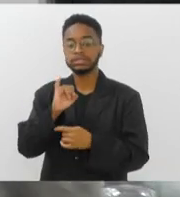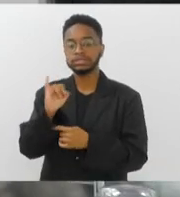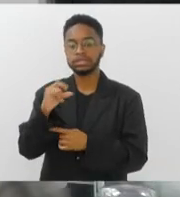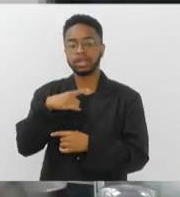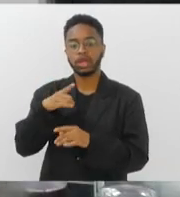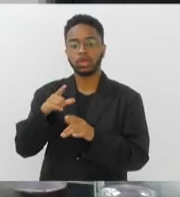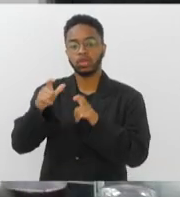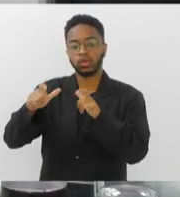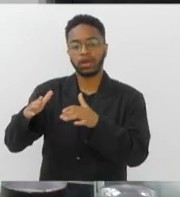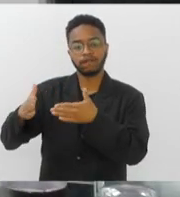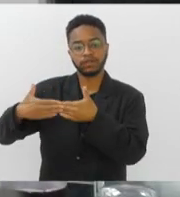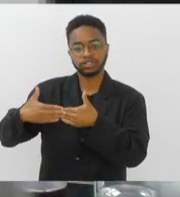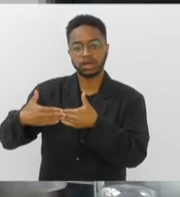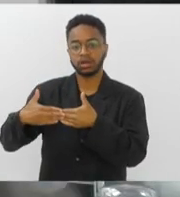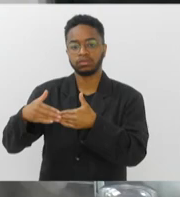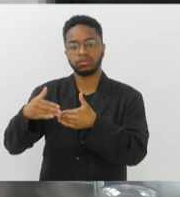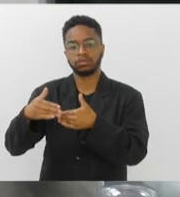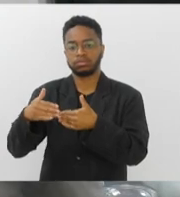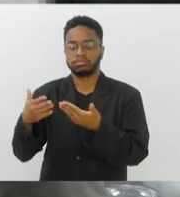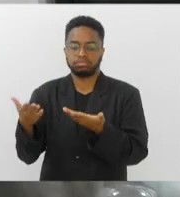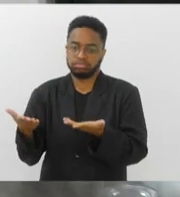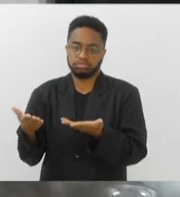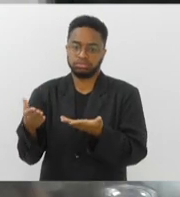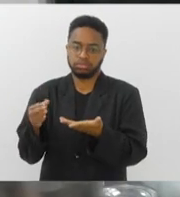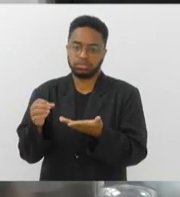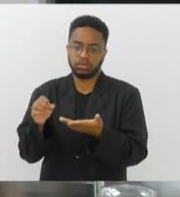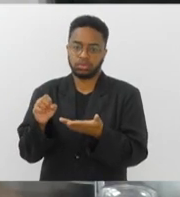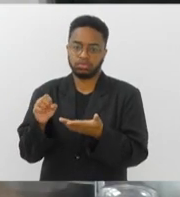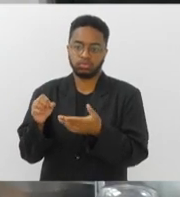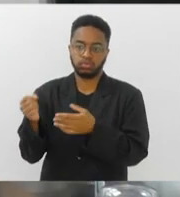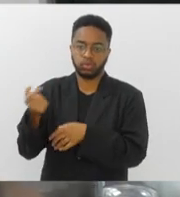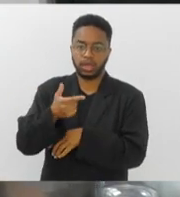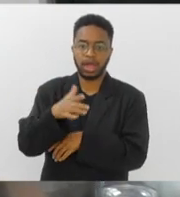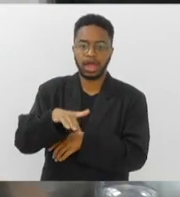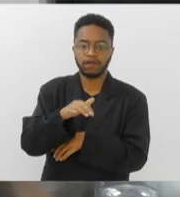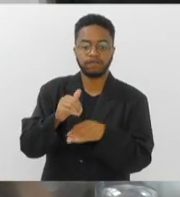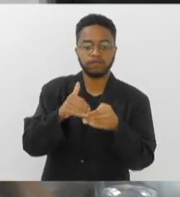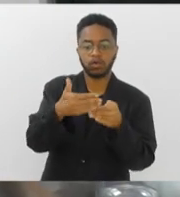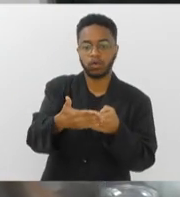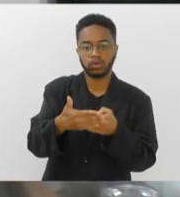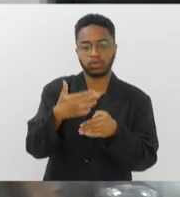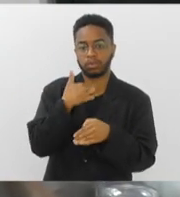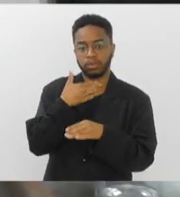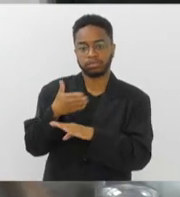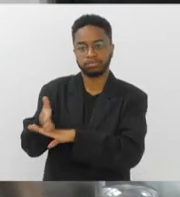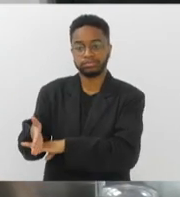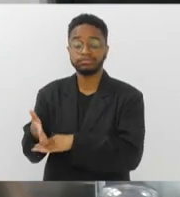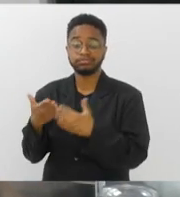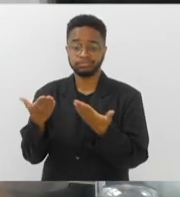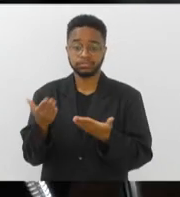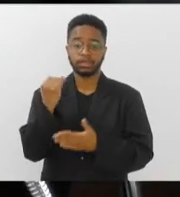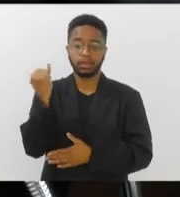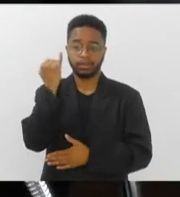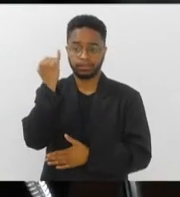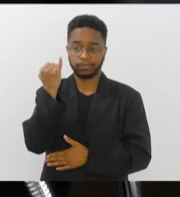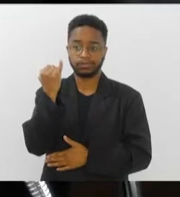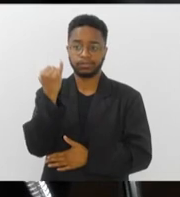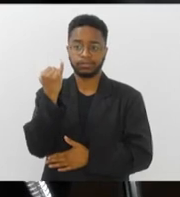restrito, confinado, exclusivo, vedado ao ambiente externo, não serão impactados pela lei. Isso é bem importante, esse